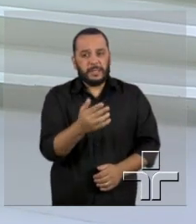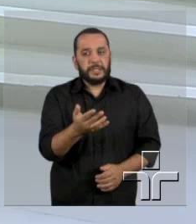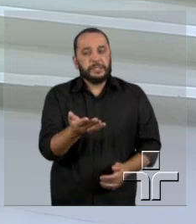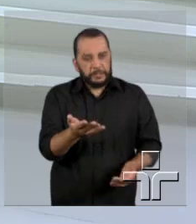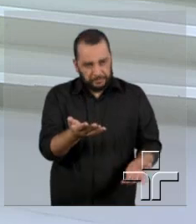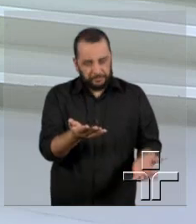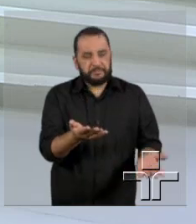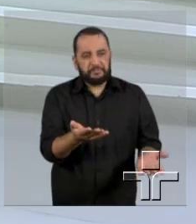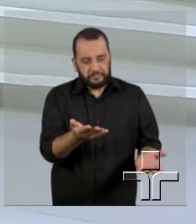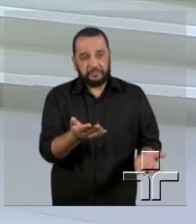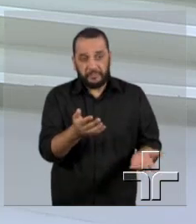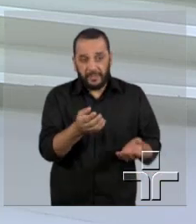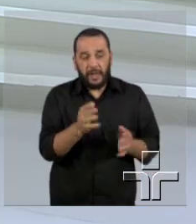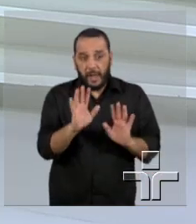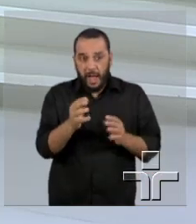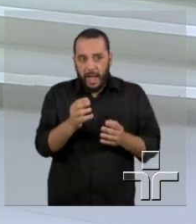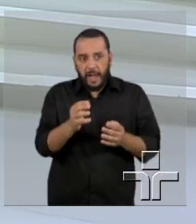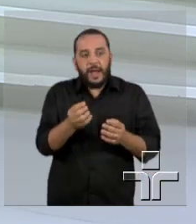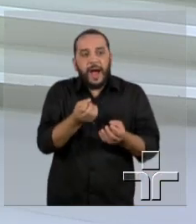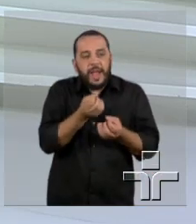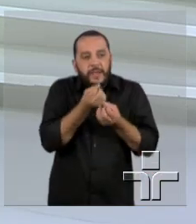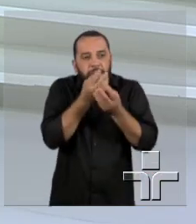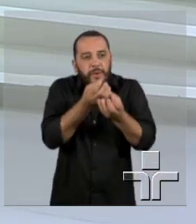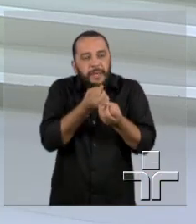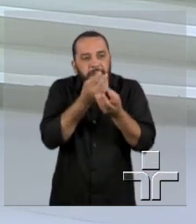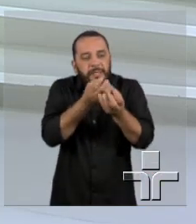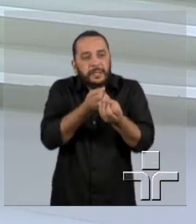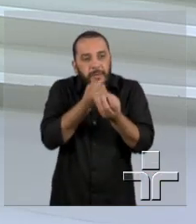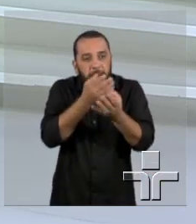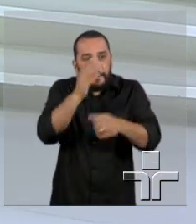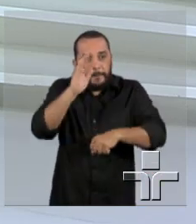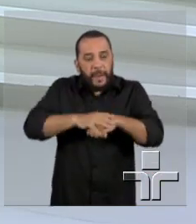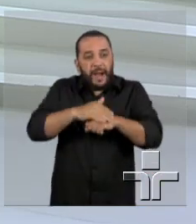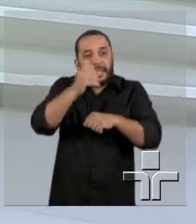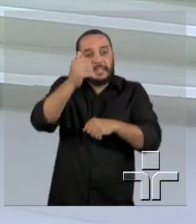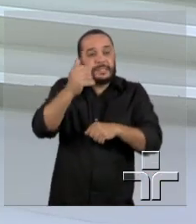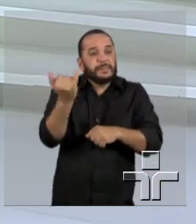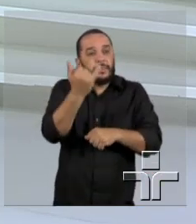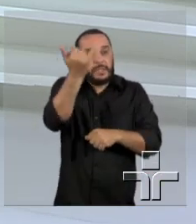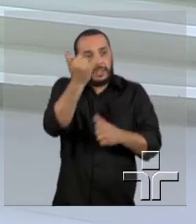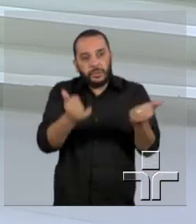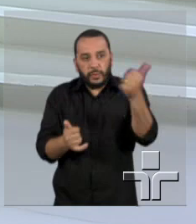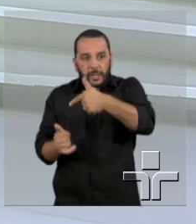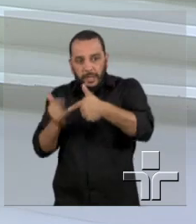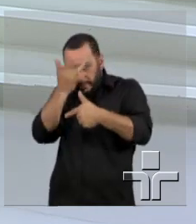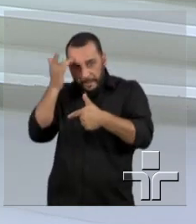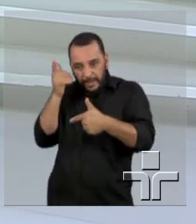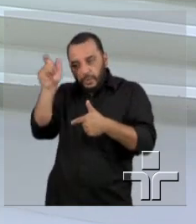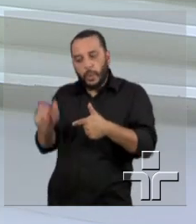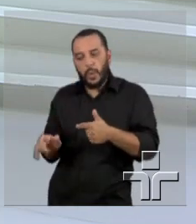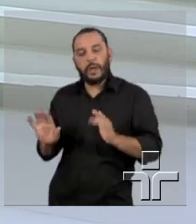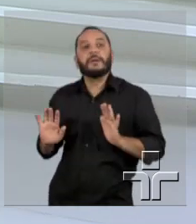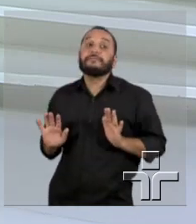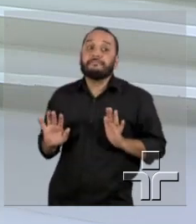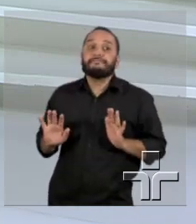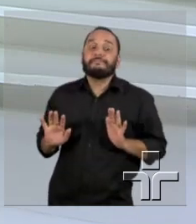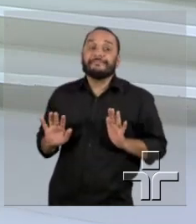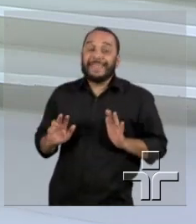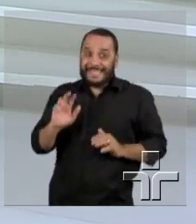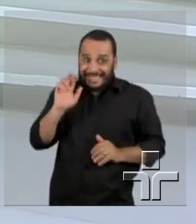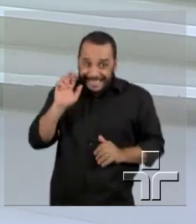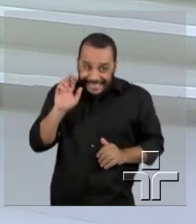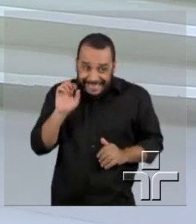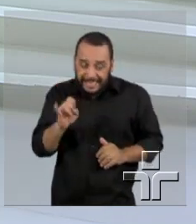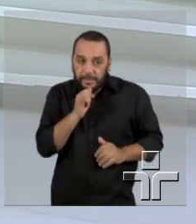a informação é mais importante do que o informante a ponto de, se obtida a informação por